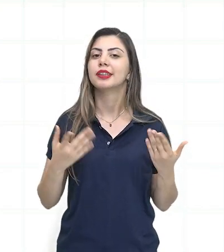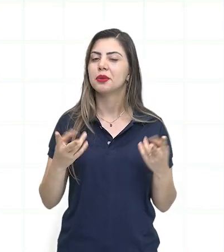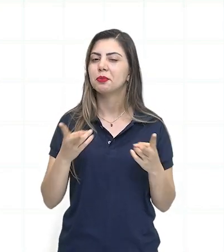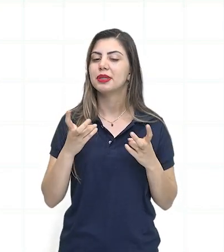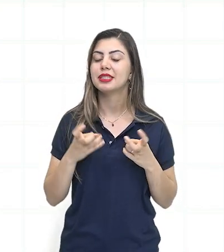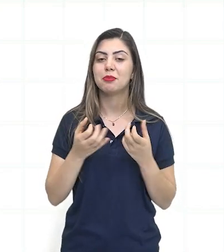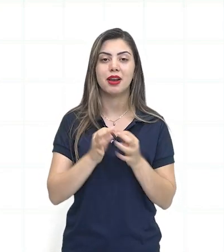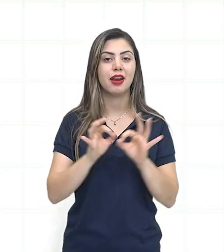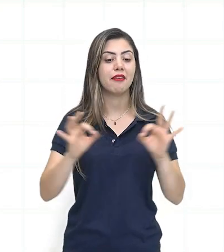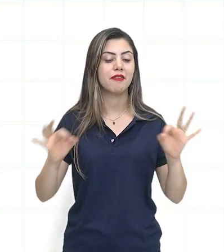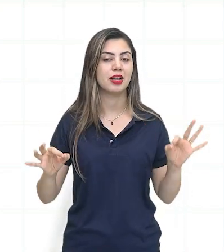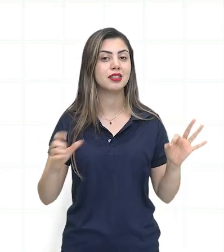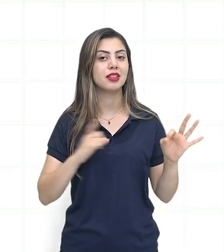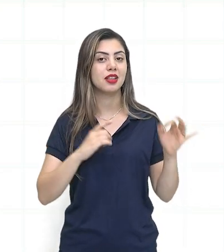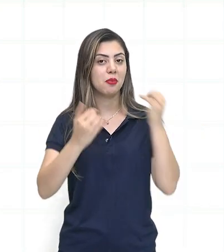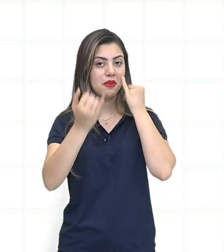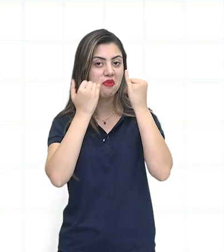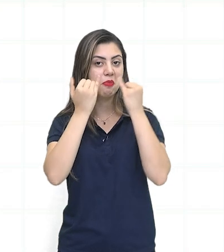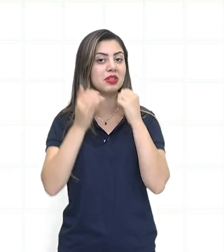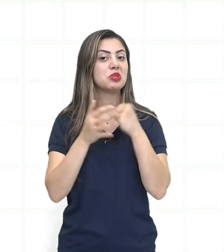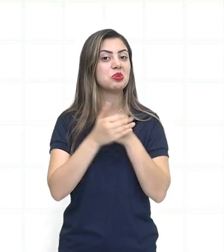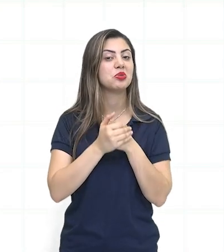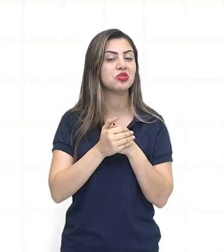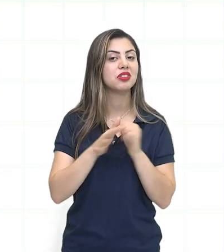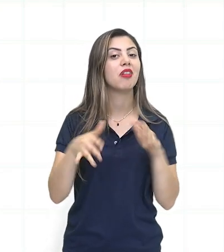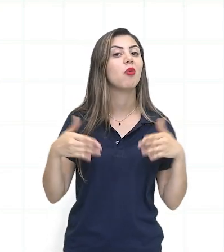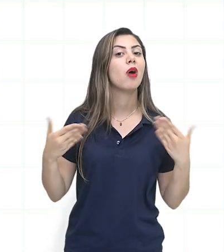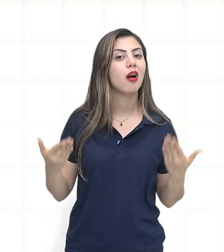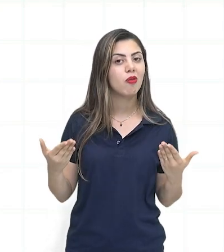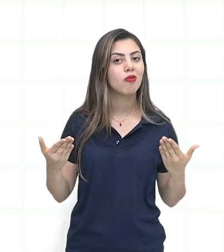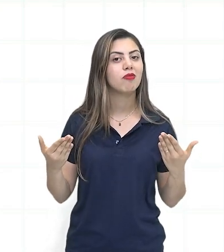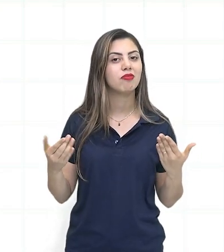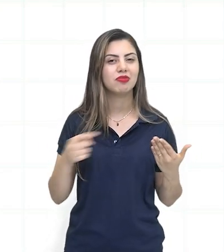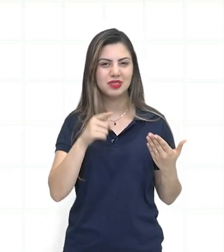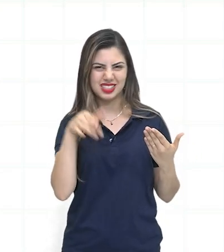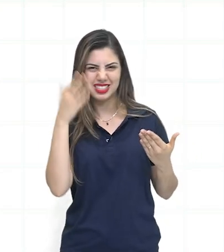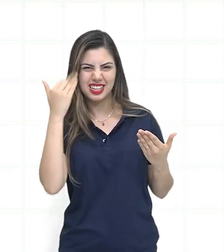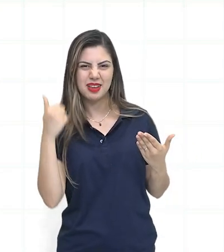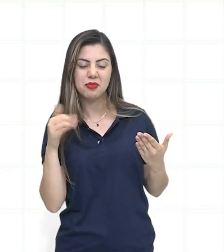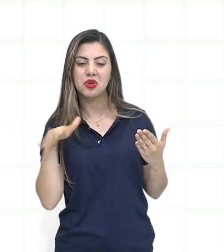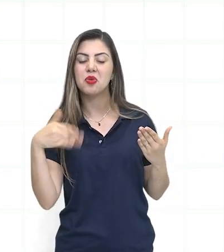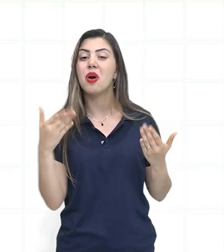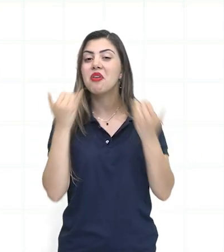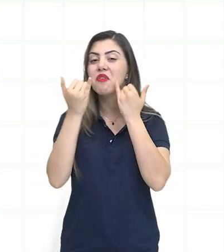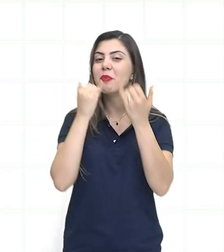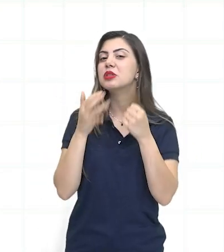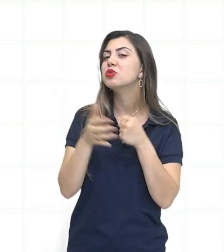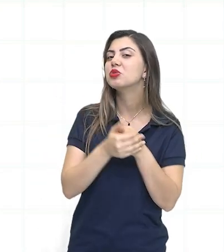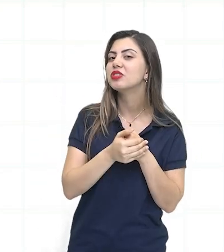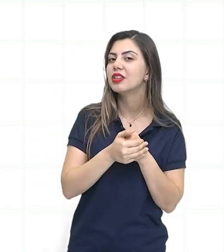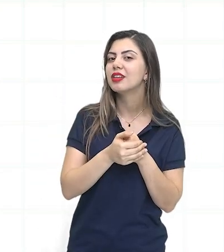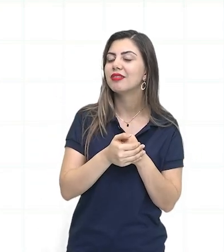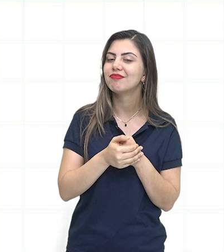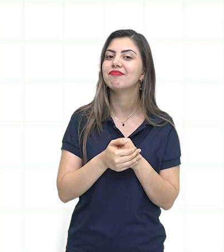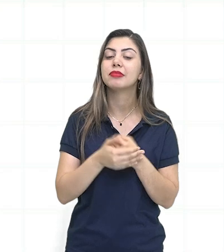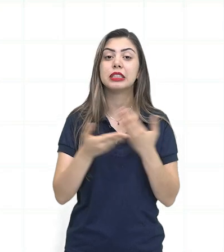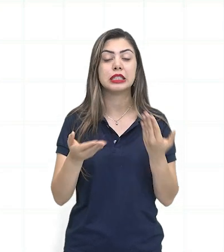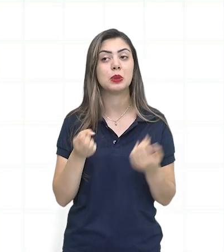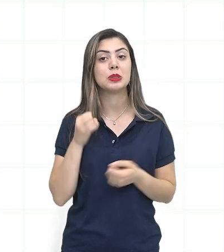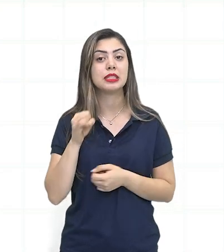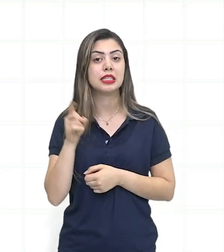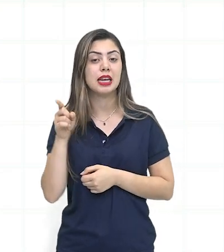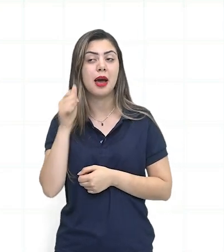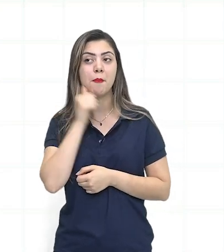nessa mesma frase aí, Luísa parou de tomar café. Qual é a informação implícita que está aí? Ora, se a